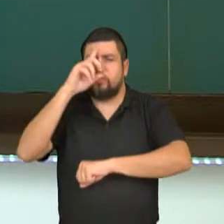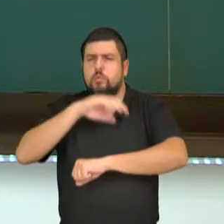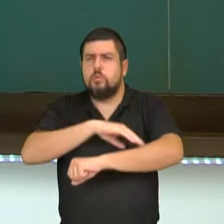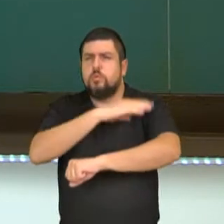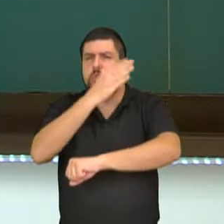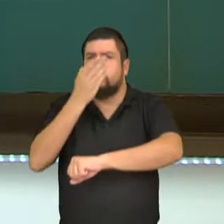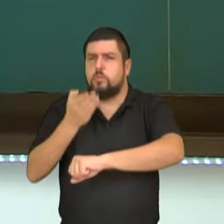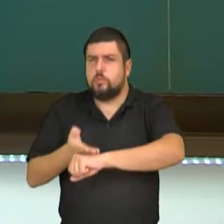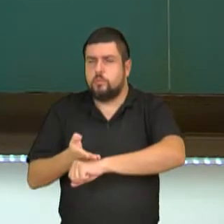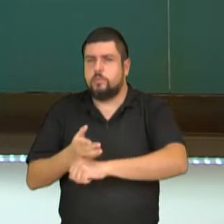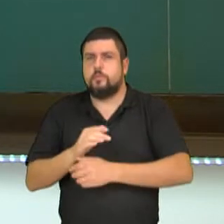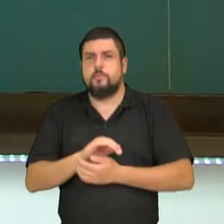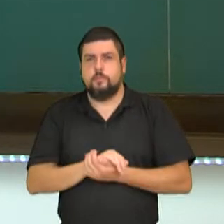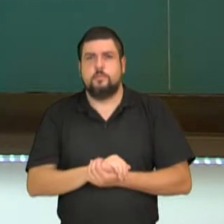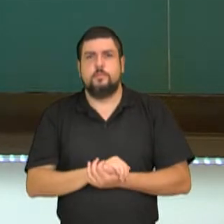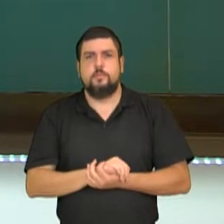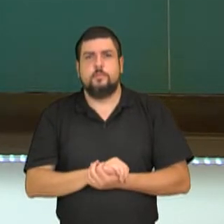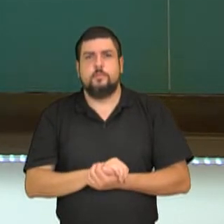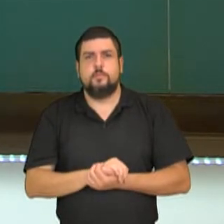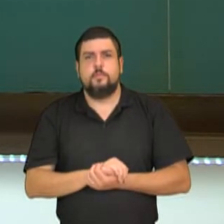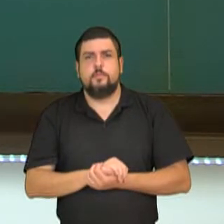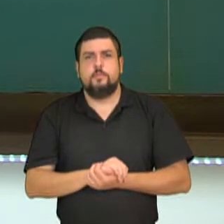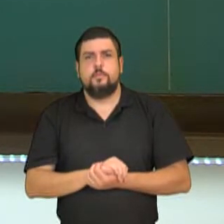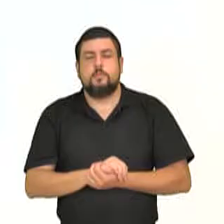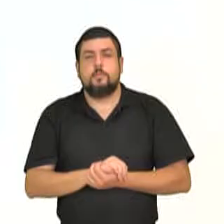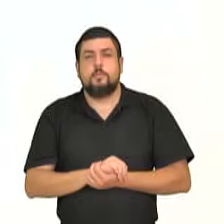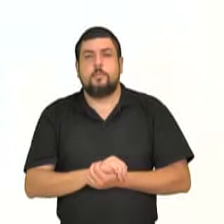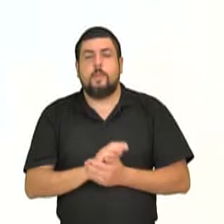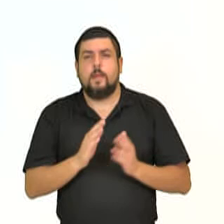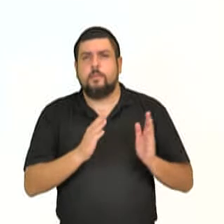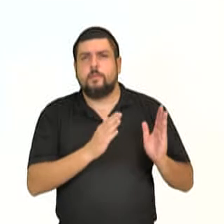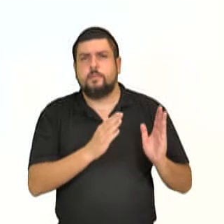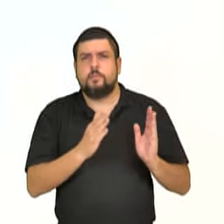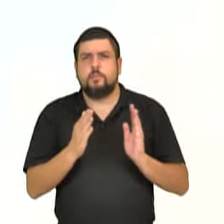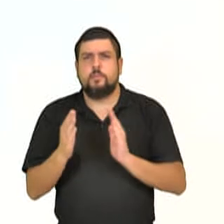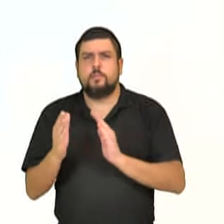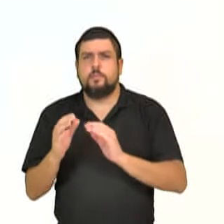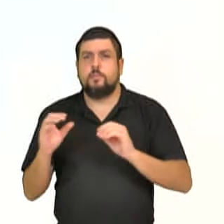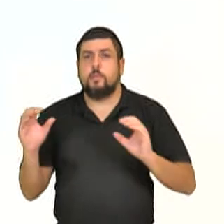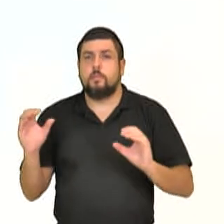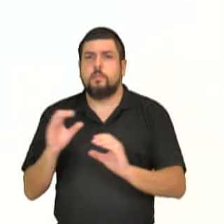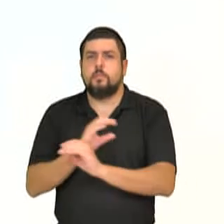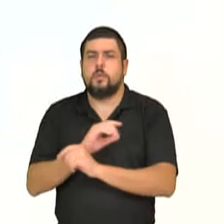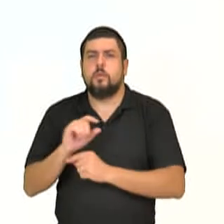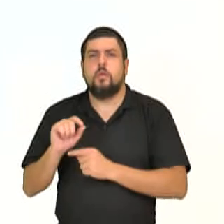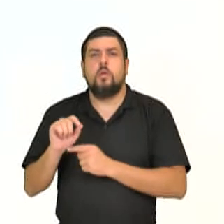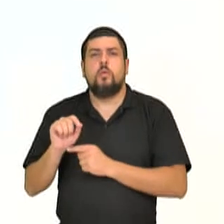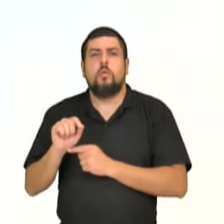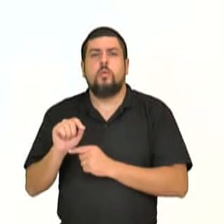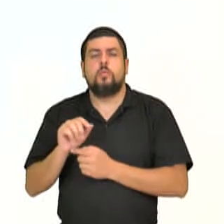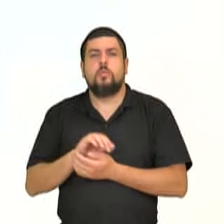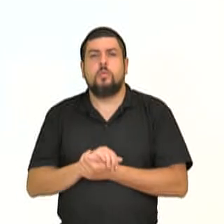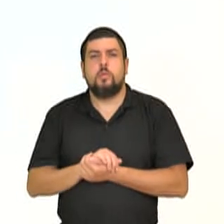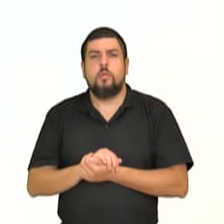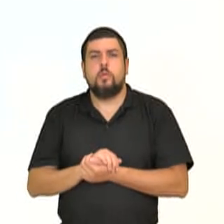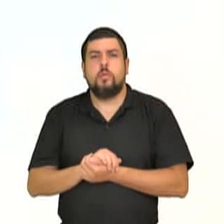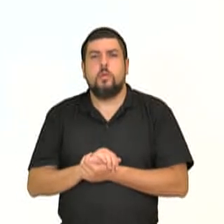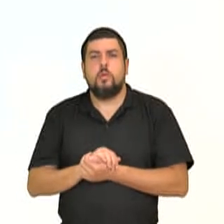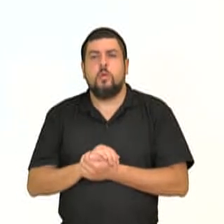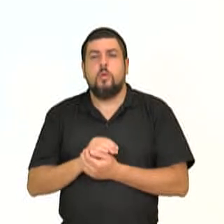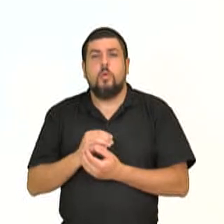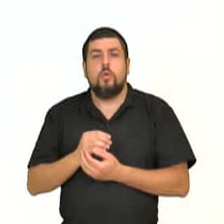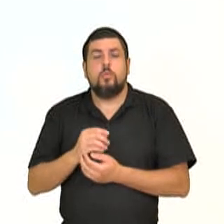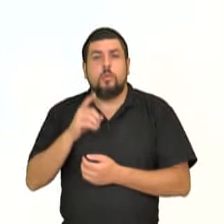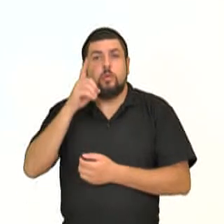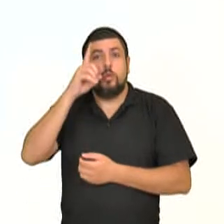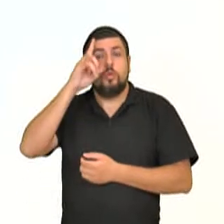entender isso, né? Daí, na conclusão, ele acaba dizendo que produtivo que pode ser o teu dia, quando o teu